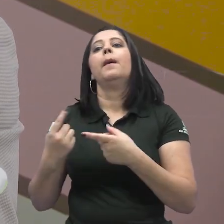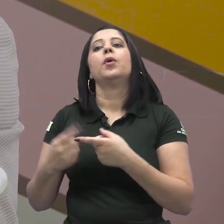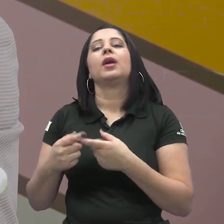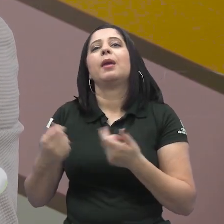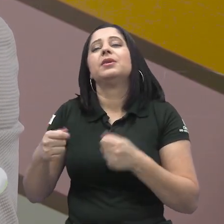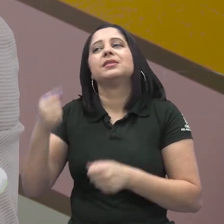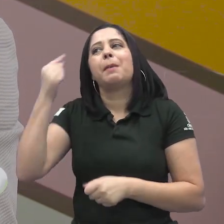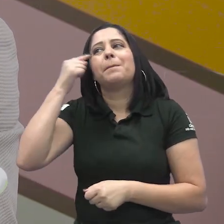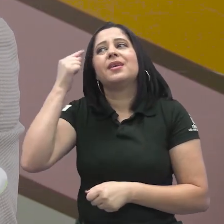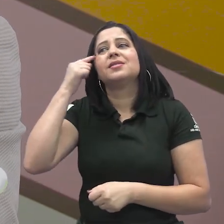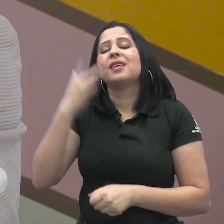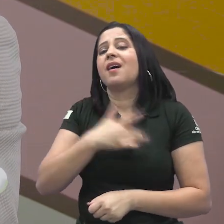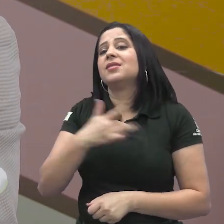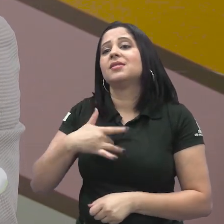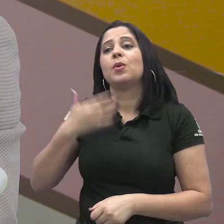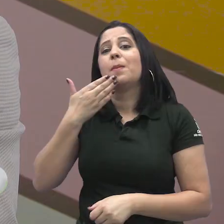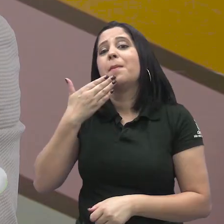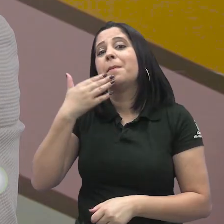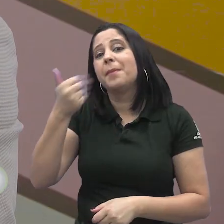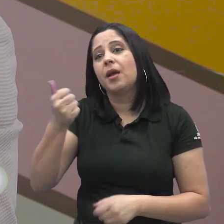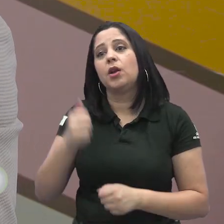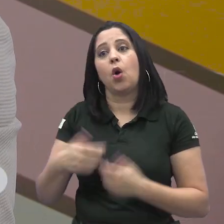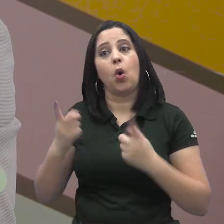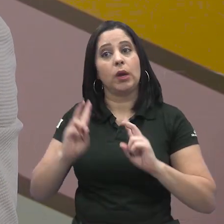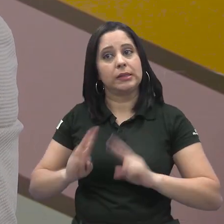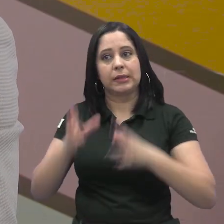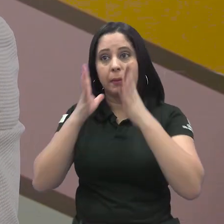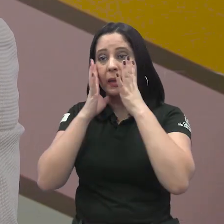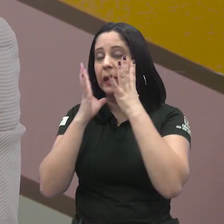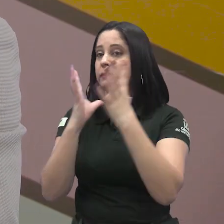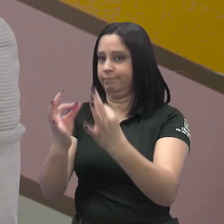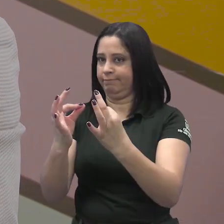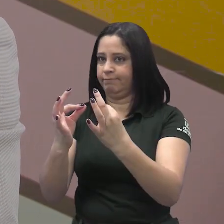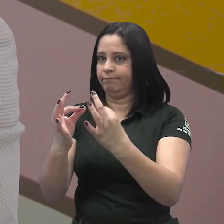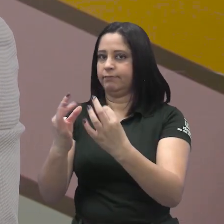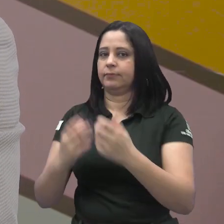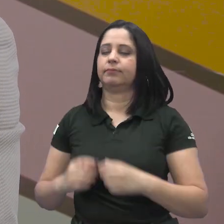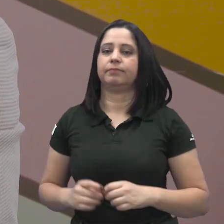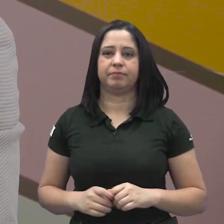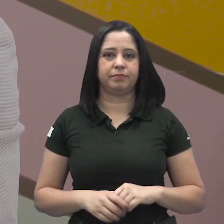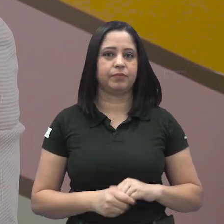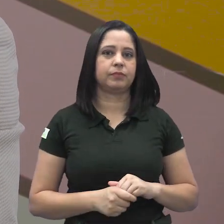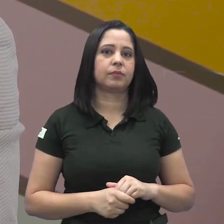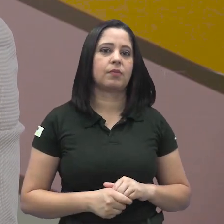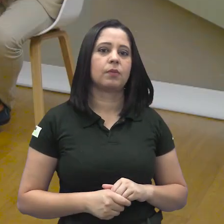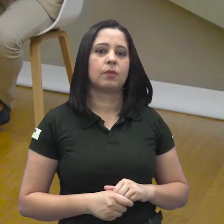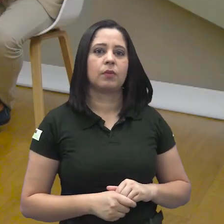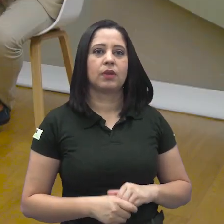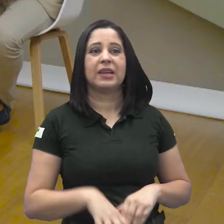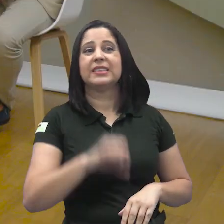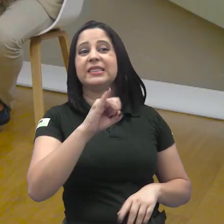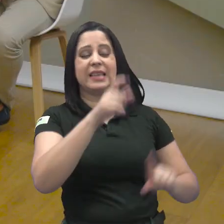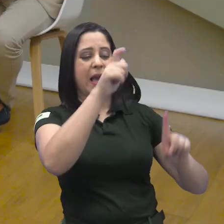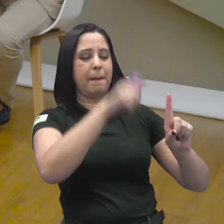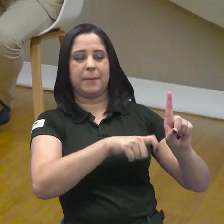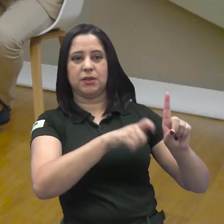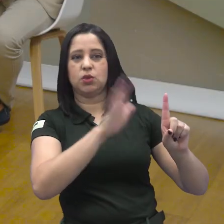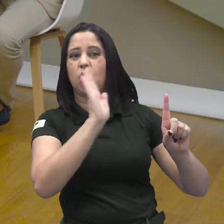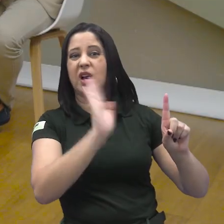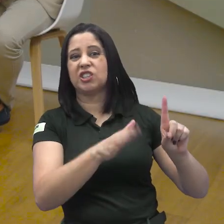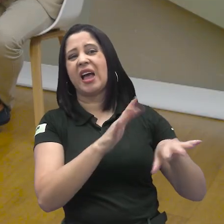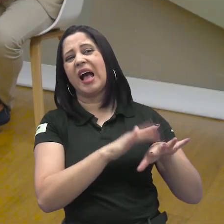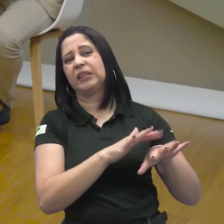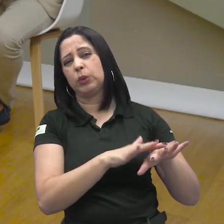sua saúde como um todo, e estar atento aos níveis de pressão arterial ao mesmo tempo. Doutor André, para quem já tem o diagnóstico da